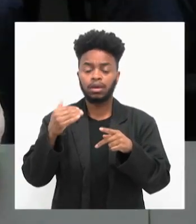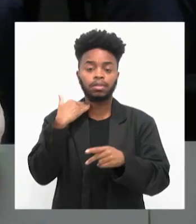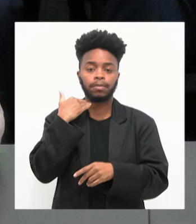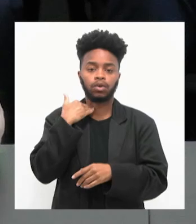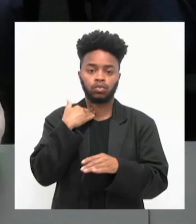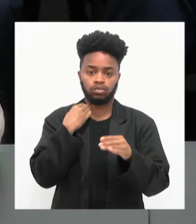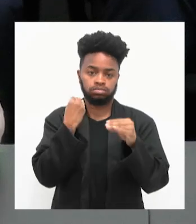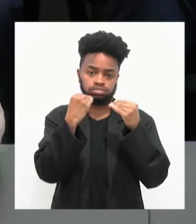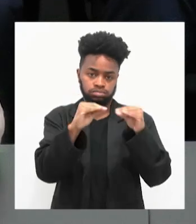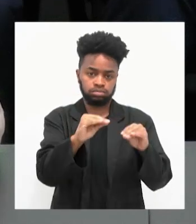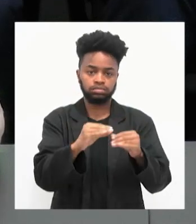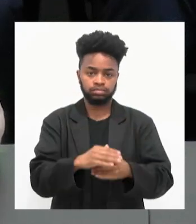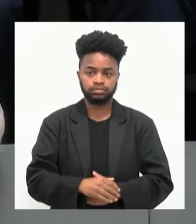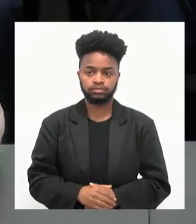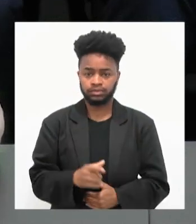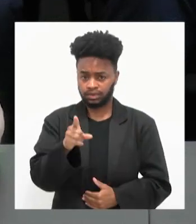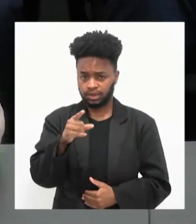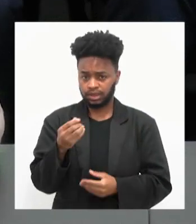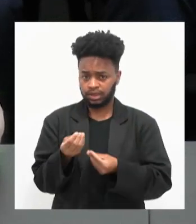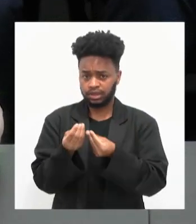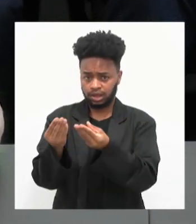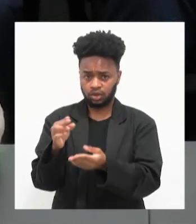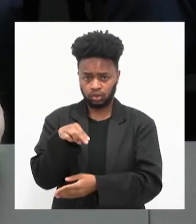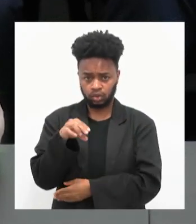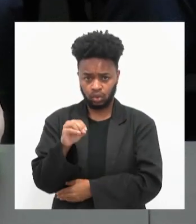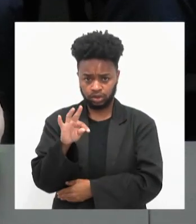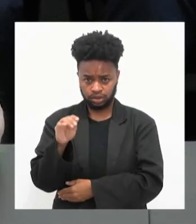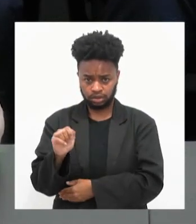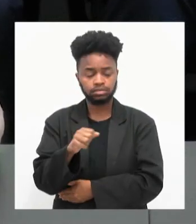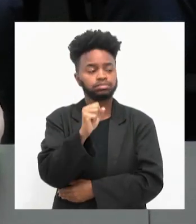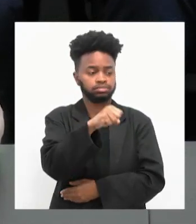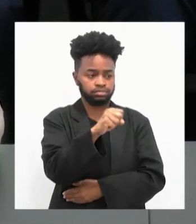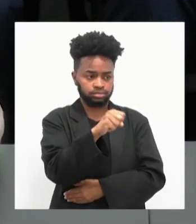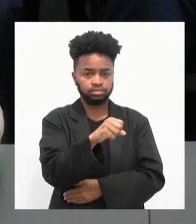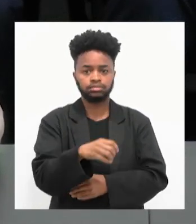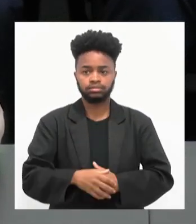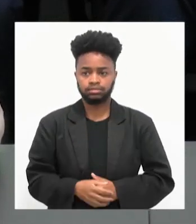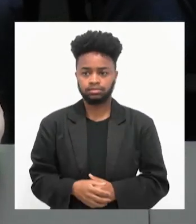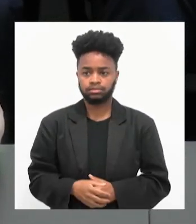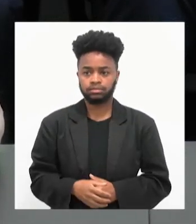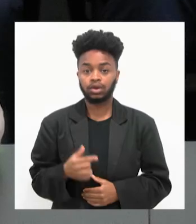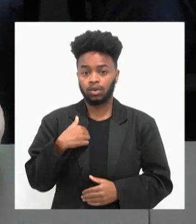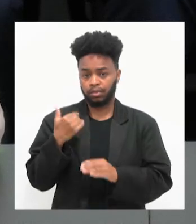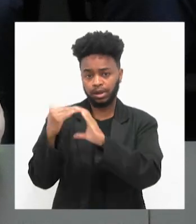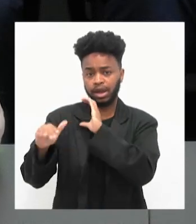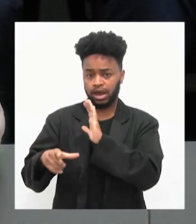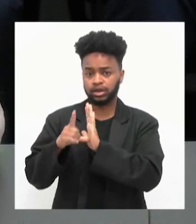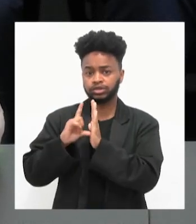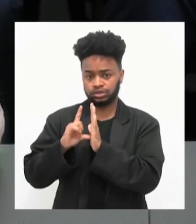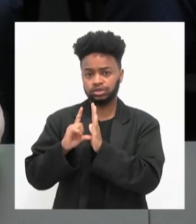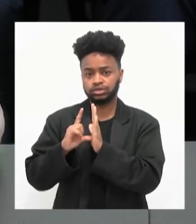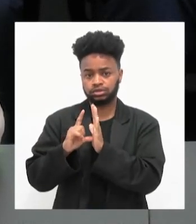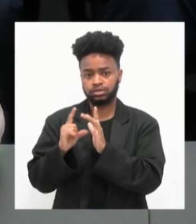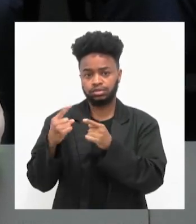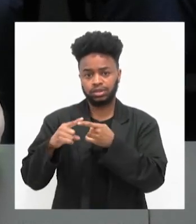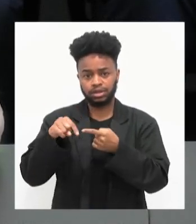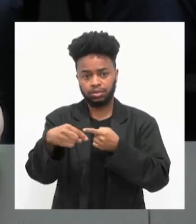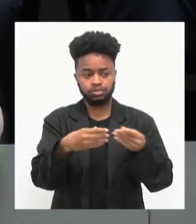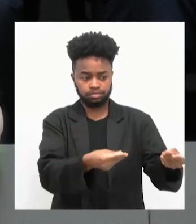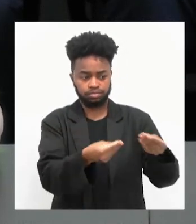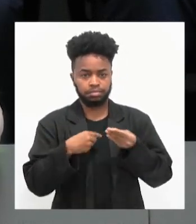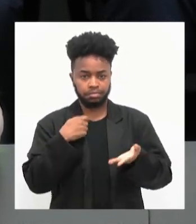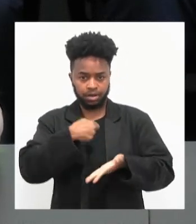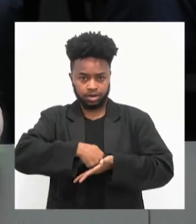bancário. depósito bancário? O senhor emite nota depois que ele... Eu emito. O senhor tem... Eu emito antes, na realidade. Sim, para receber. Eu emito antes. Ok.